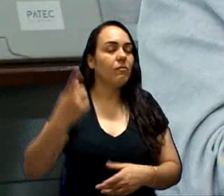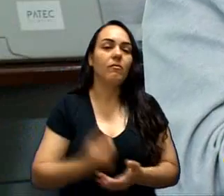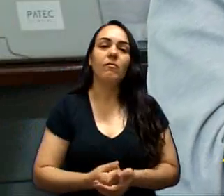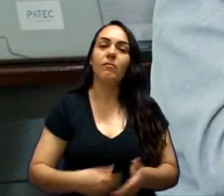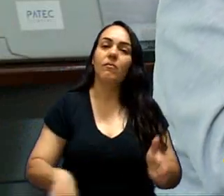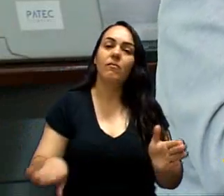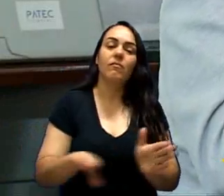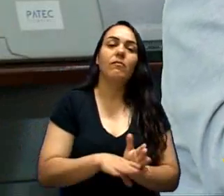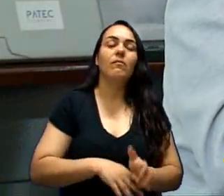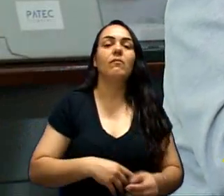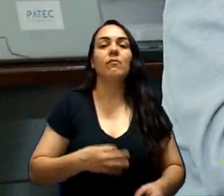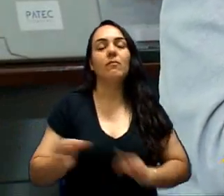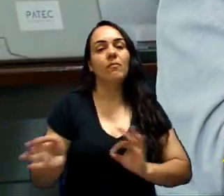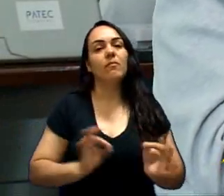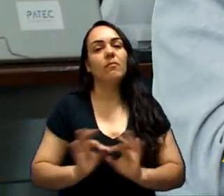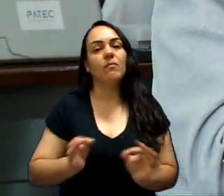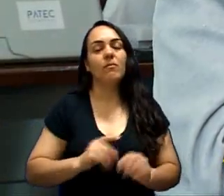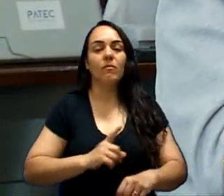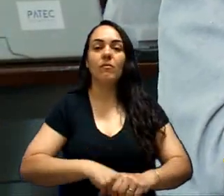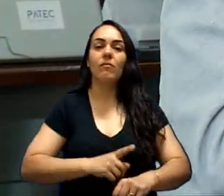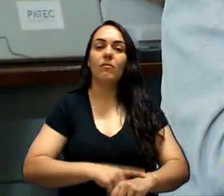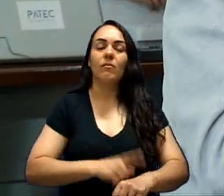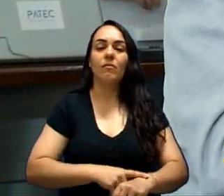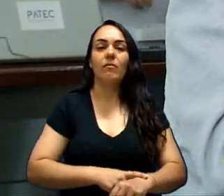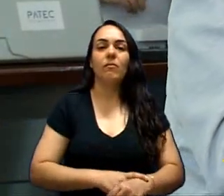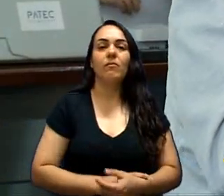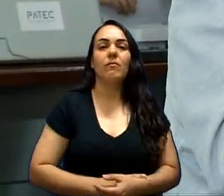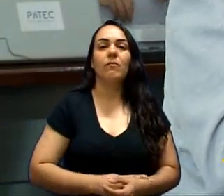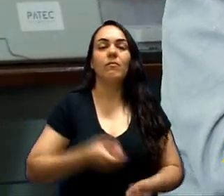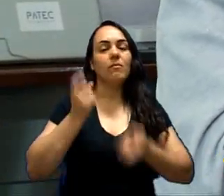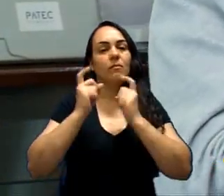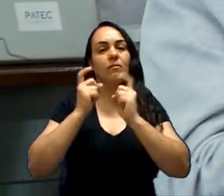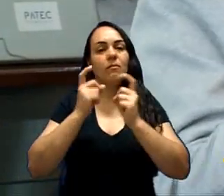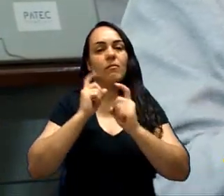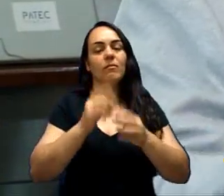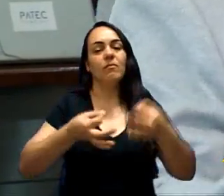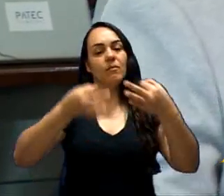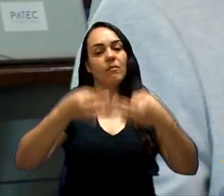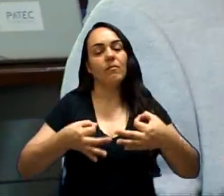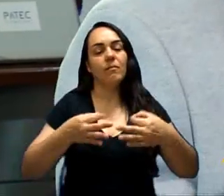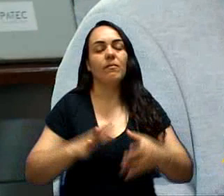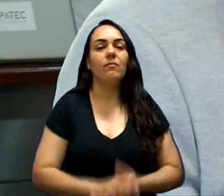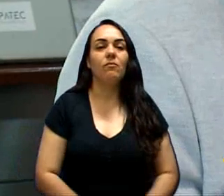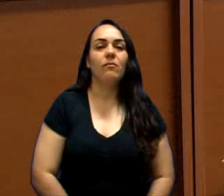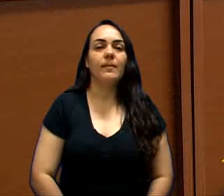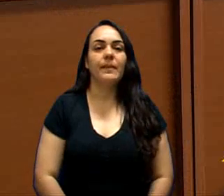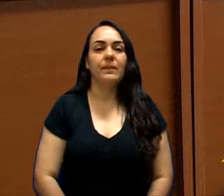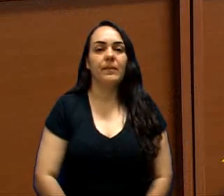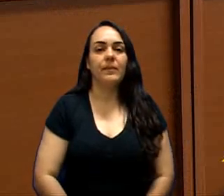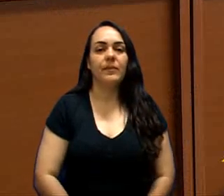entra já vai se adaptar ao horário que for definido.